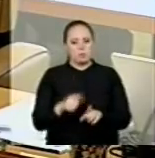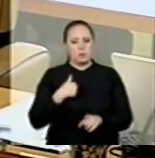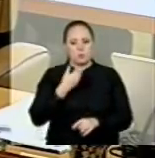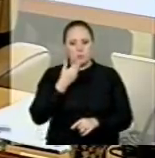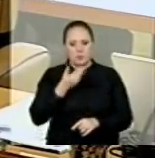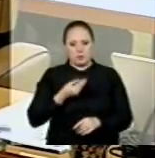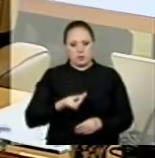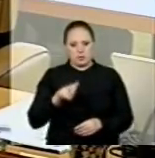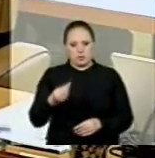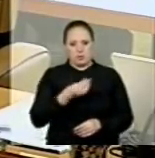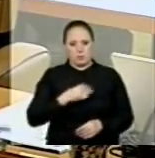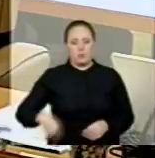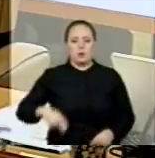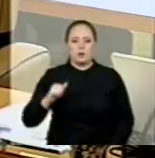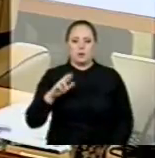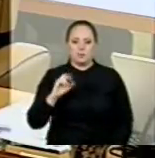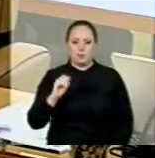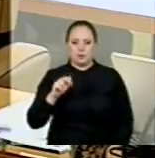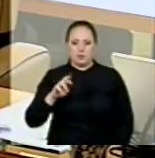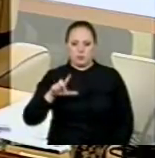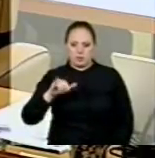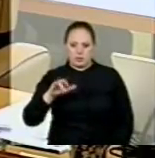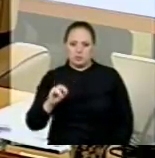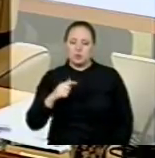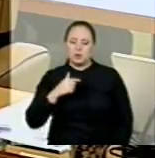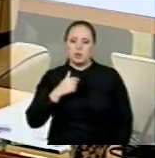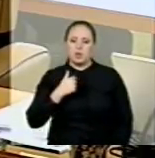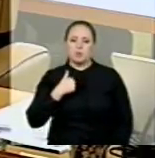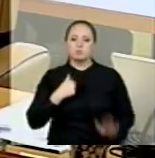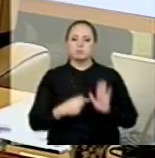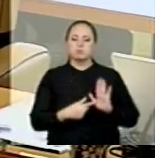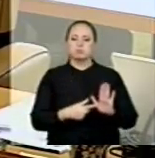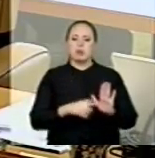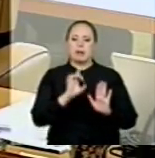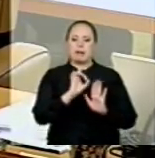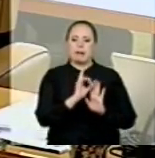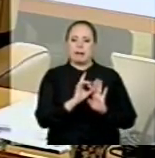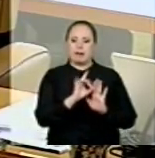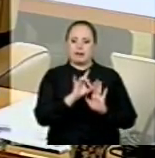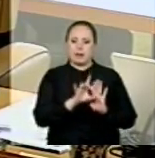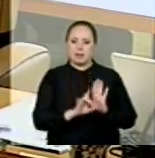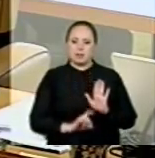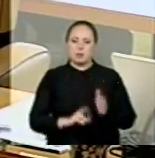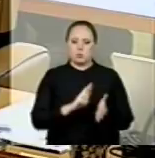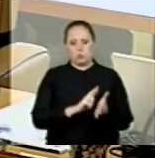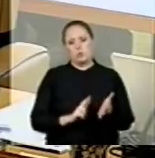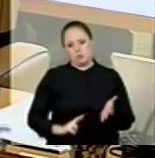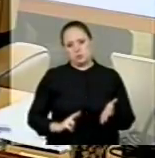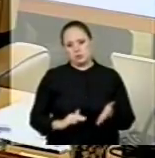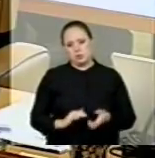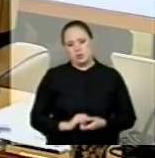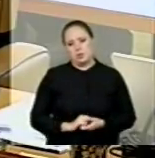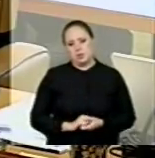entregue ao eminente ministro Marco Aurélio. Indiquei esses dispositivos no relatório, me